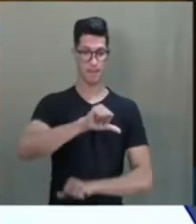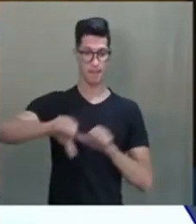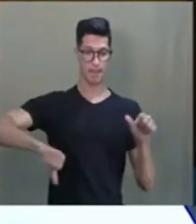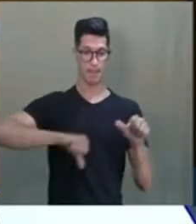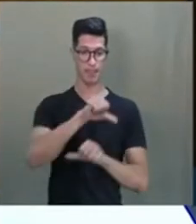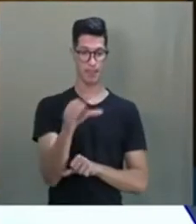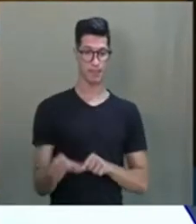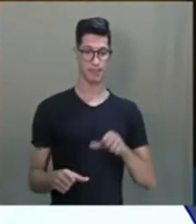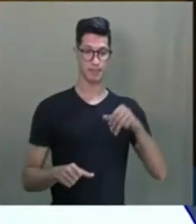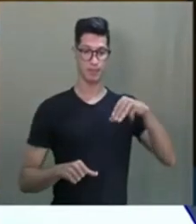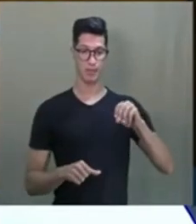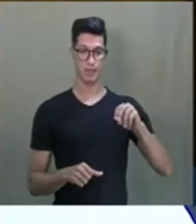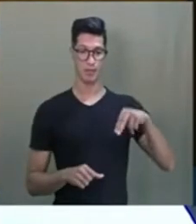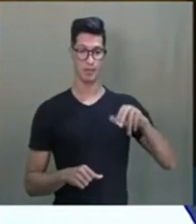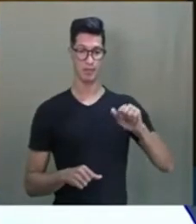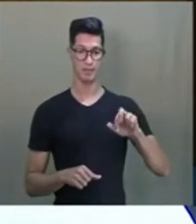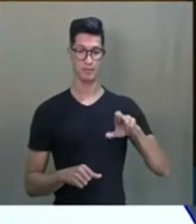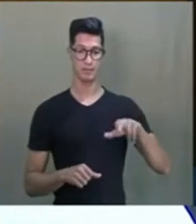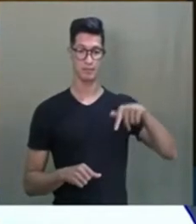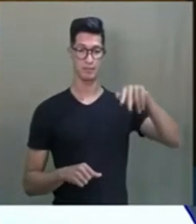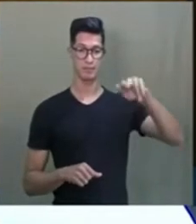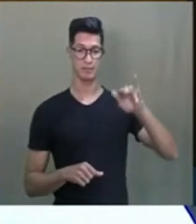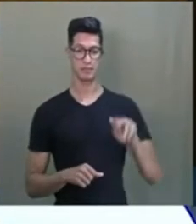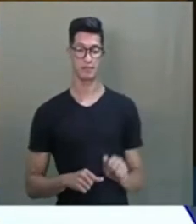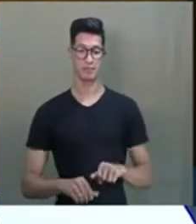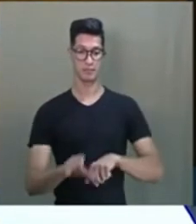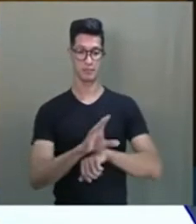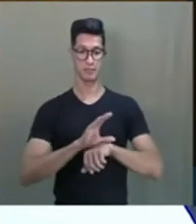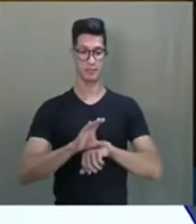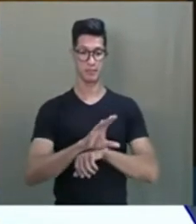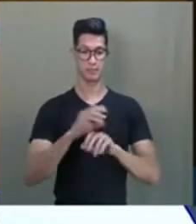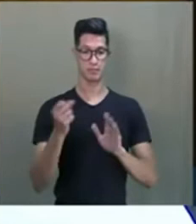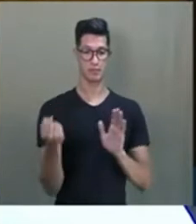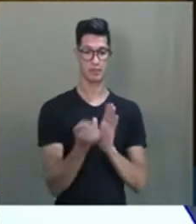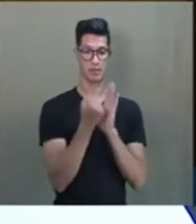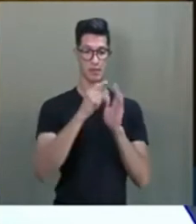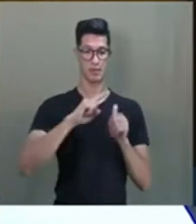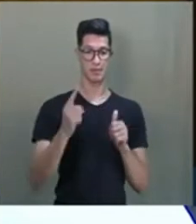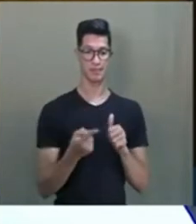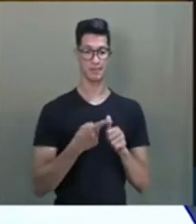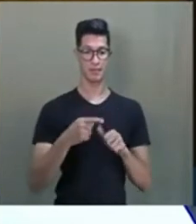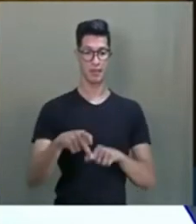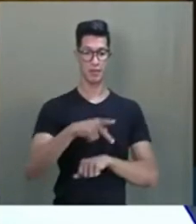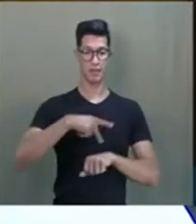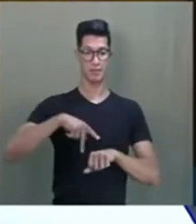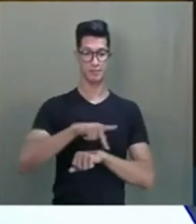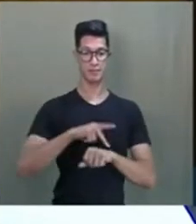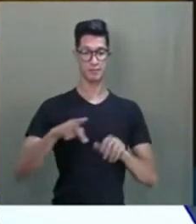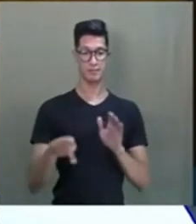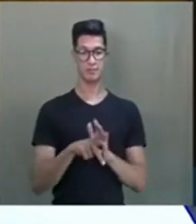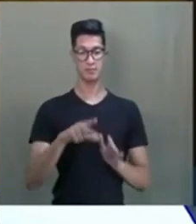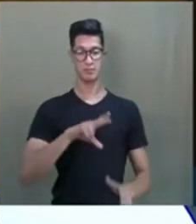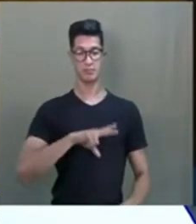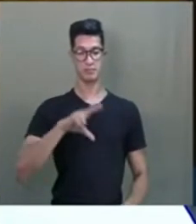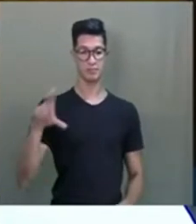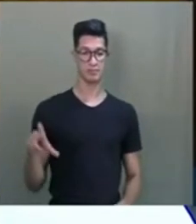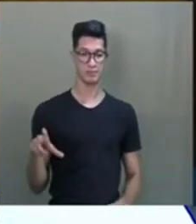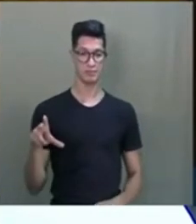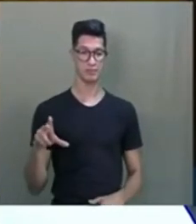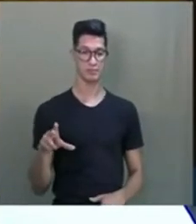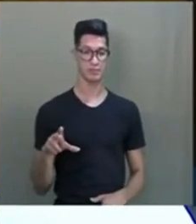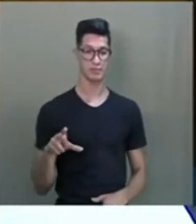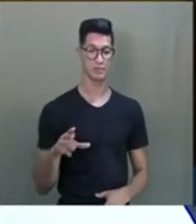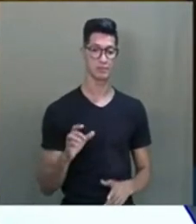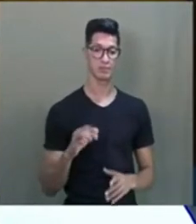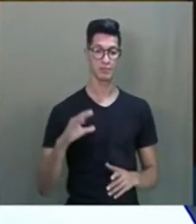transformasse em monarquia constitucional, instituiu-se o primeiro parlamento moderno de Portugal.